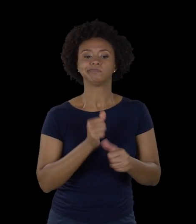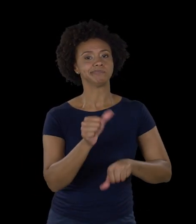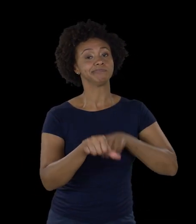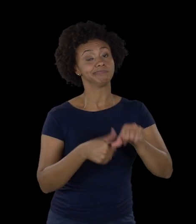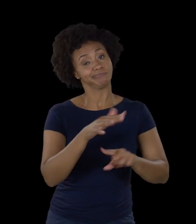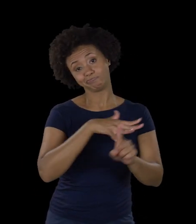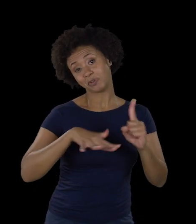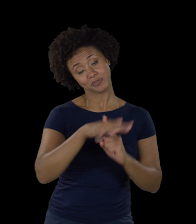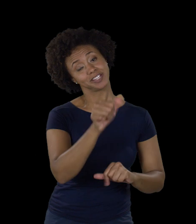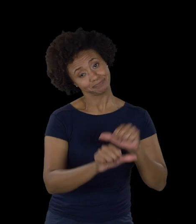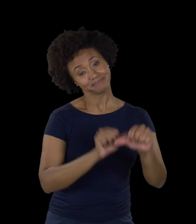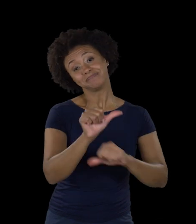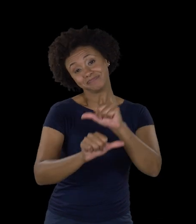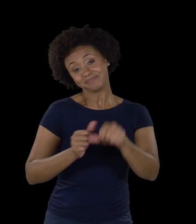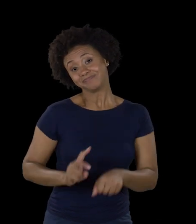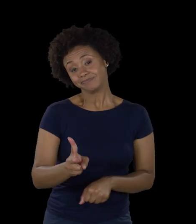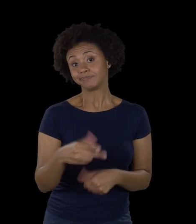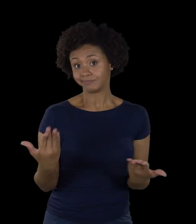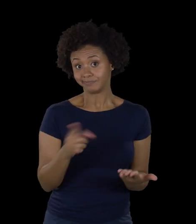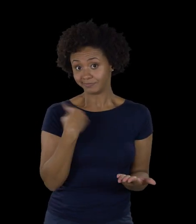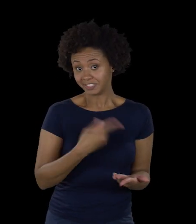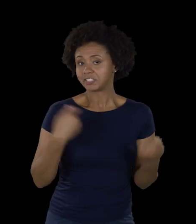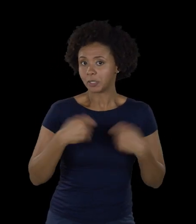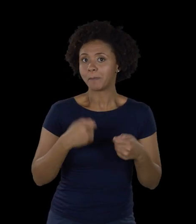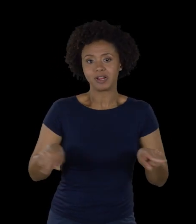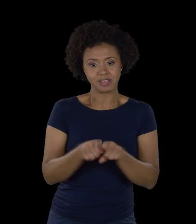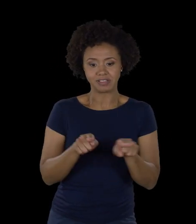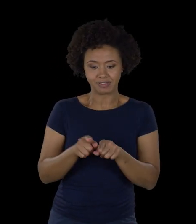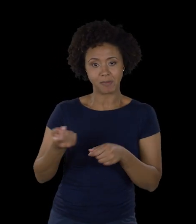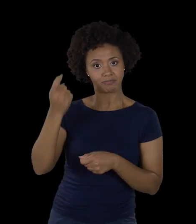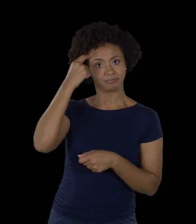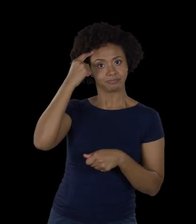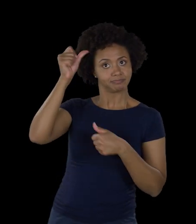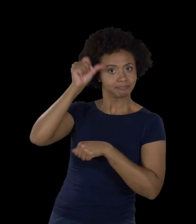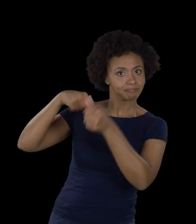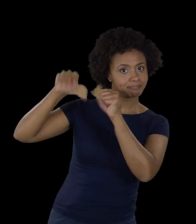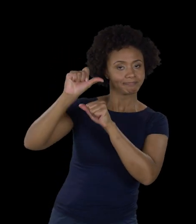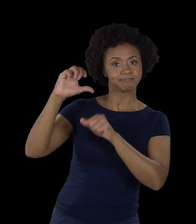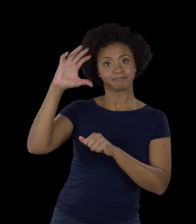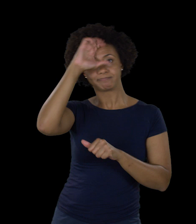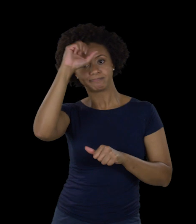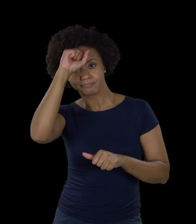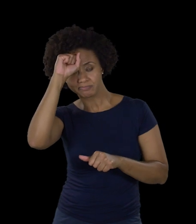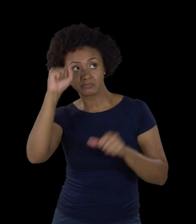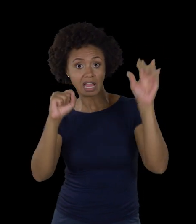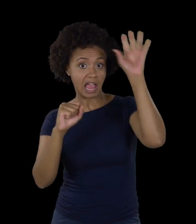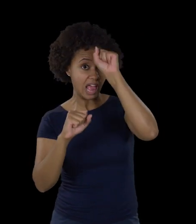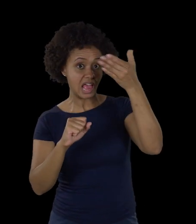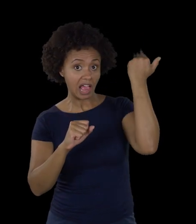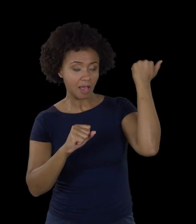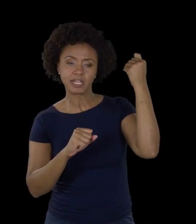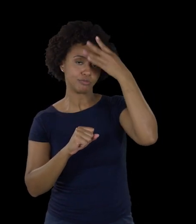Por isso, é preciso se reinventar, é preciso aprender, é preciso desaprender e